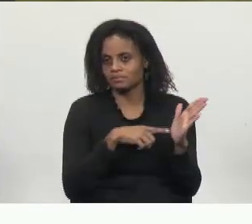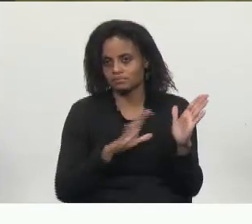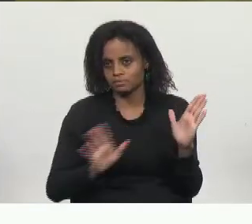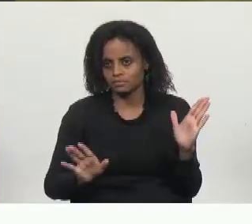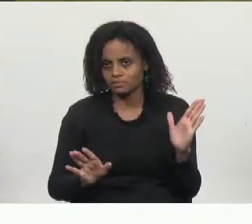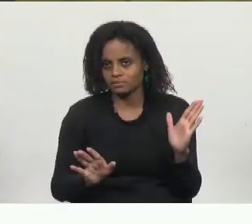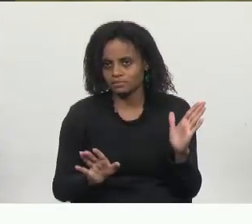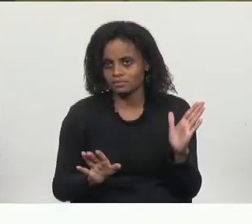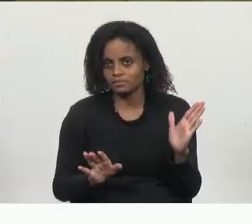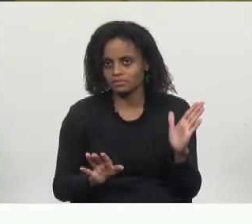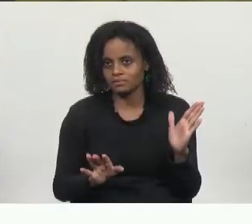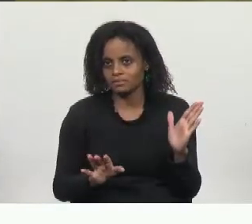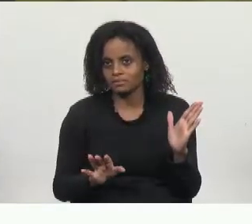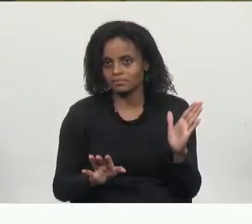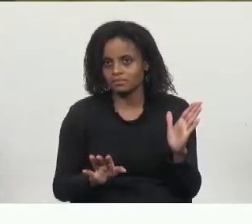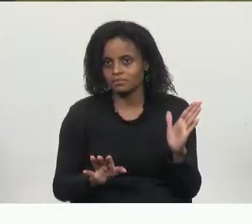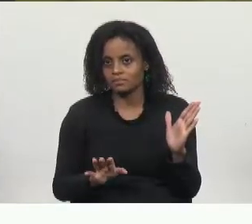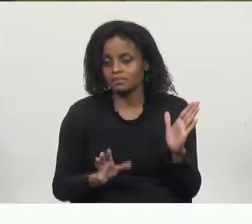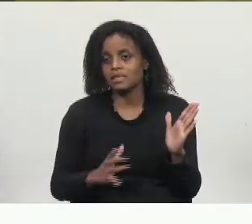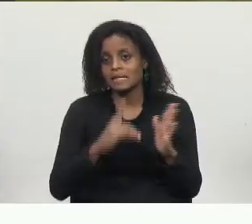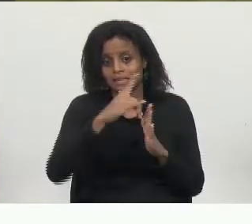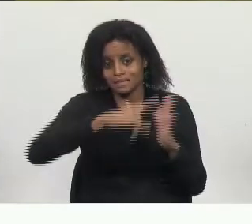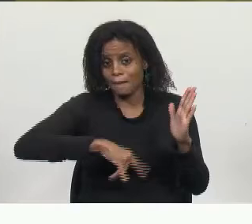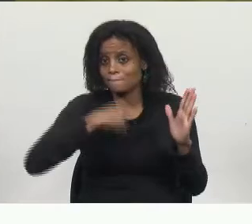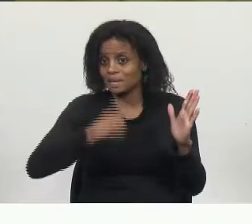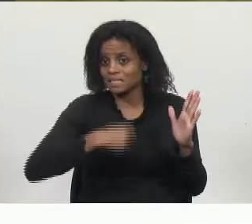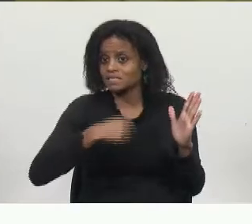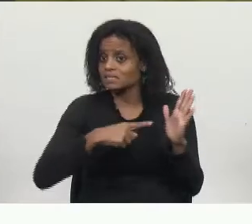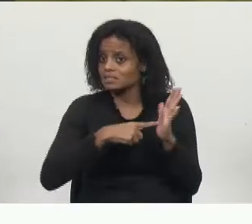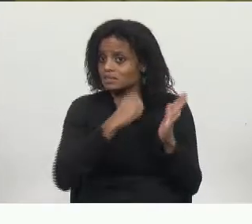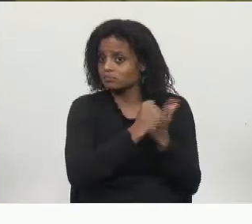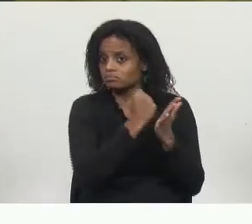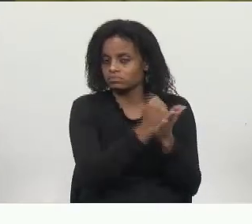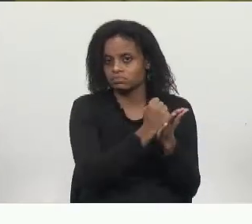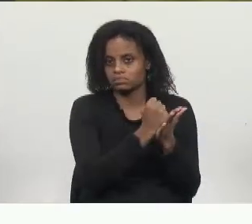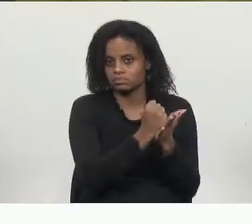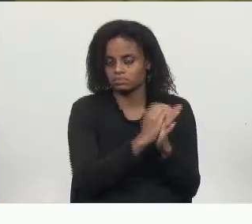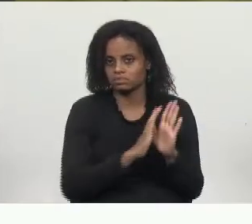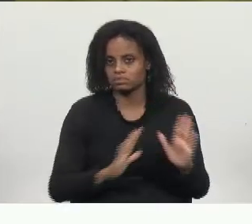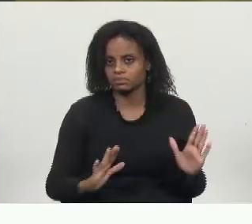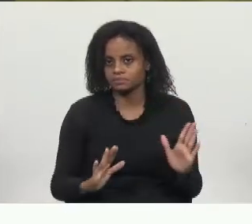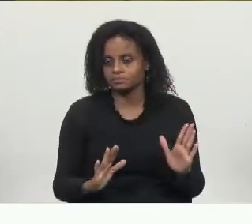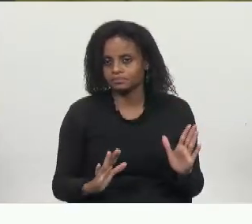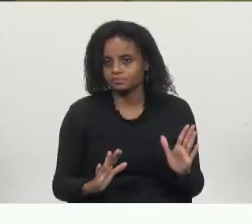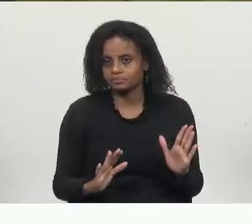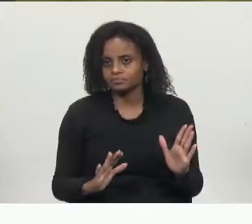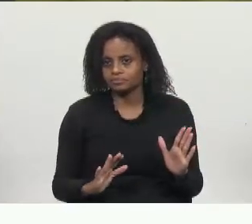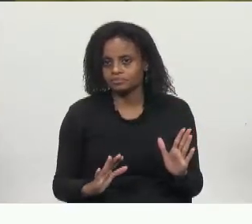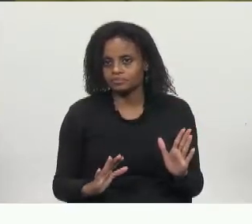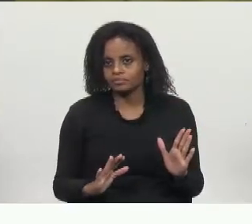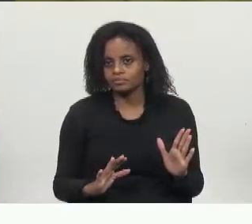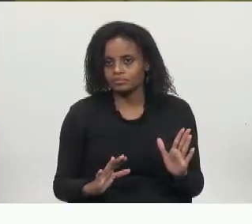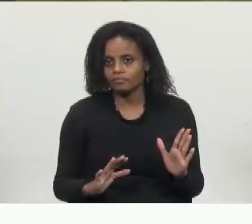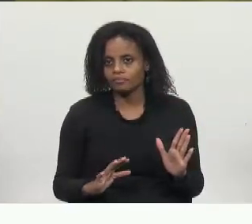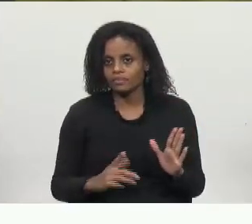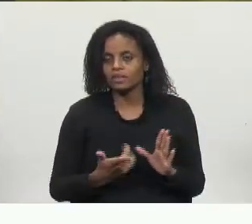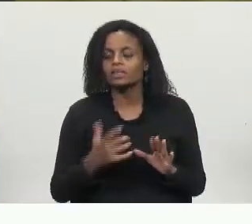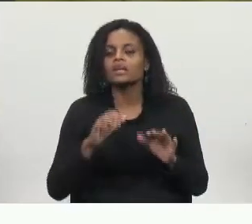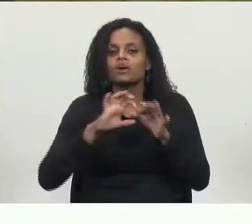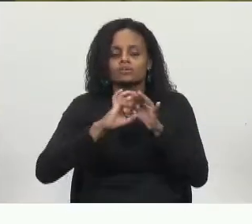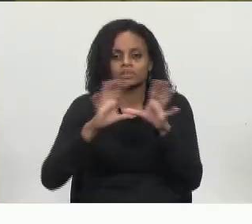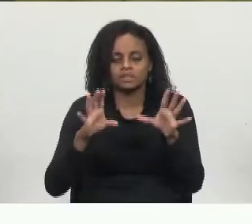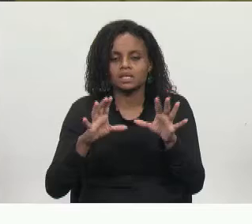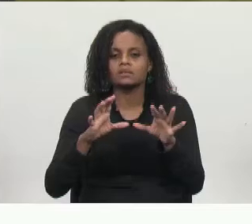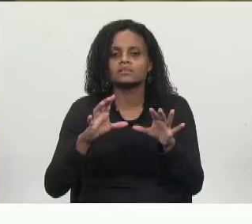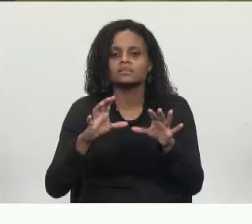fogo. Desde que ela esteja autorizada pelo Estatuto de Desarmamento. Então, ficaria mais ou menos da seguinte forma: autorizado o porte de arma no